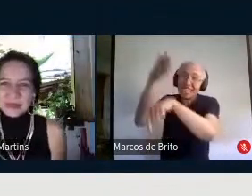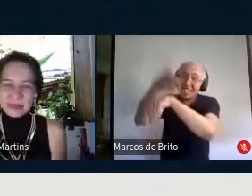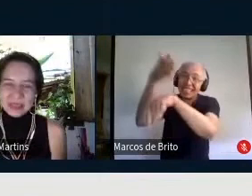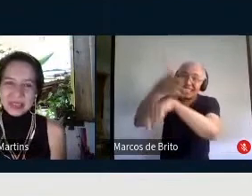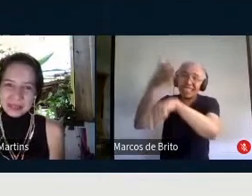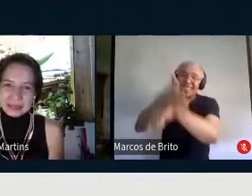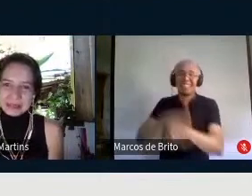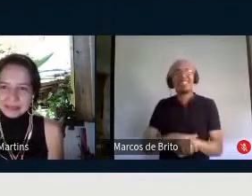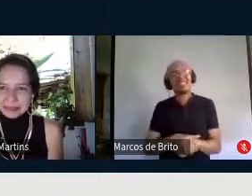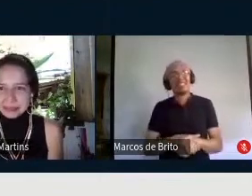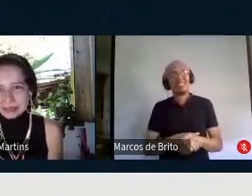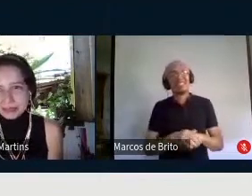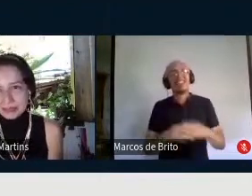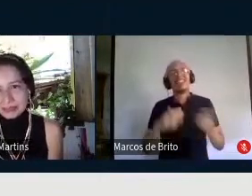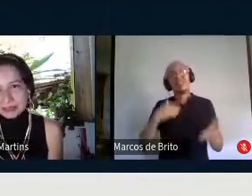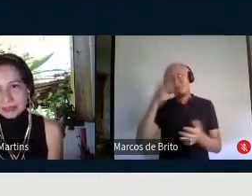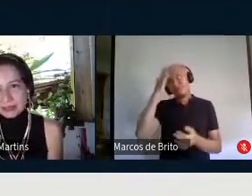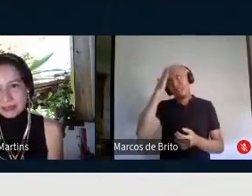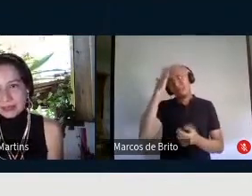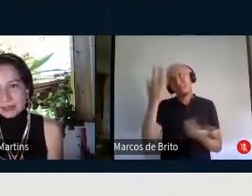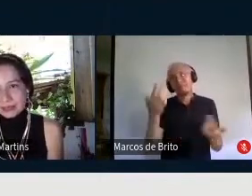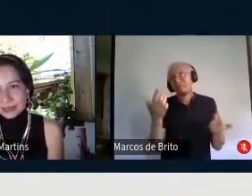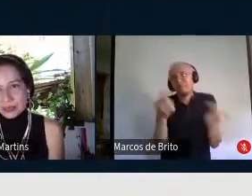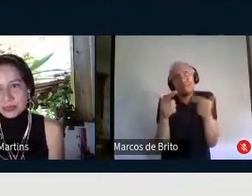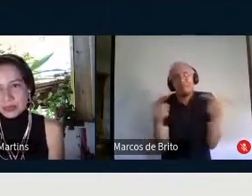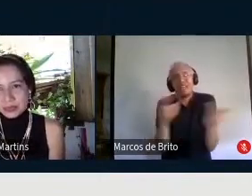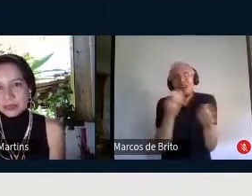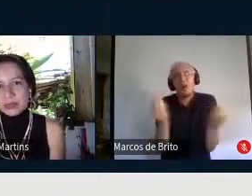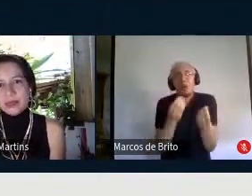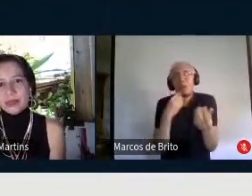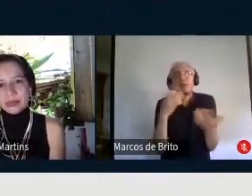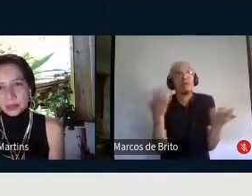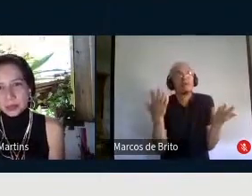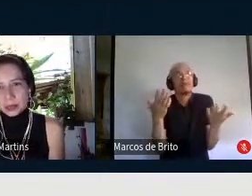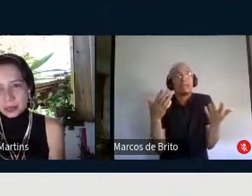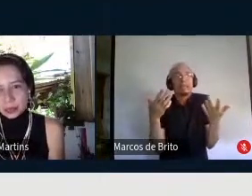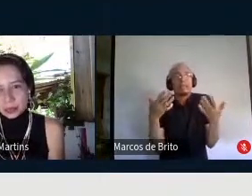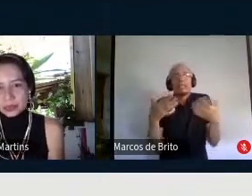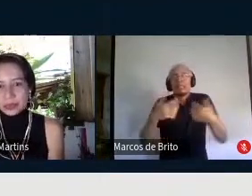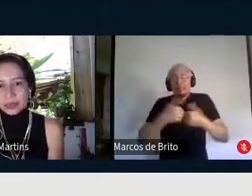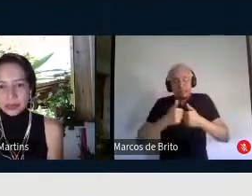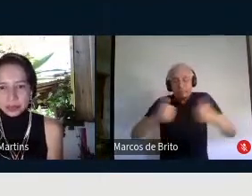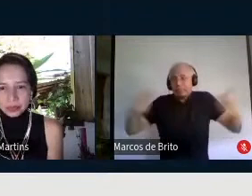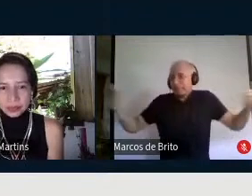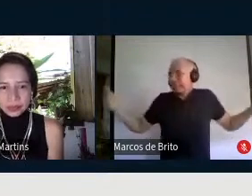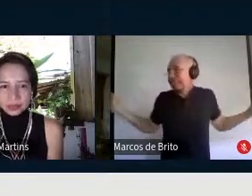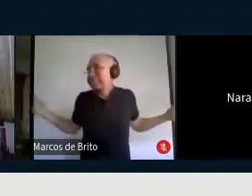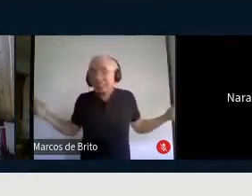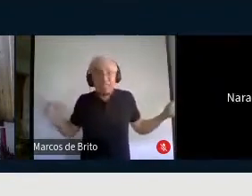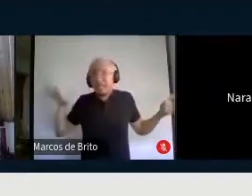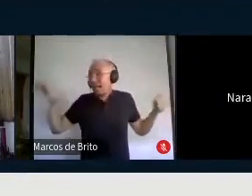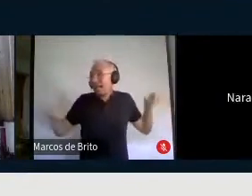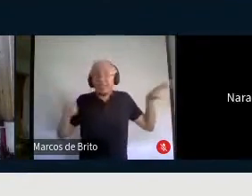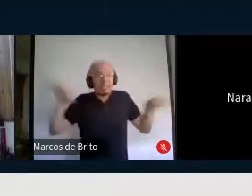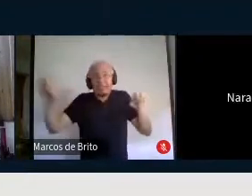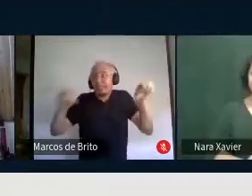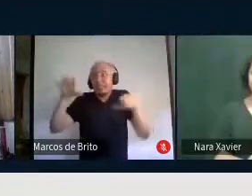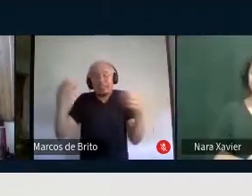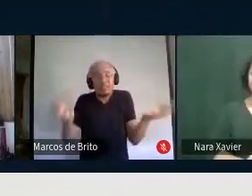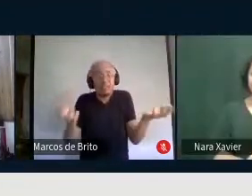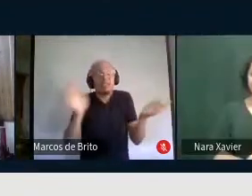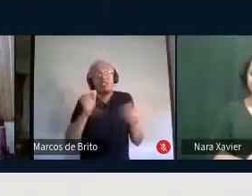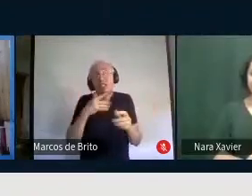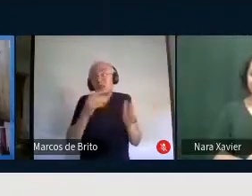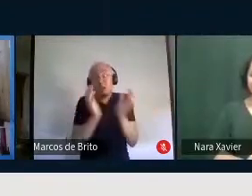temos como abrir, né, mais espaço, se tenta ao máximo. O Carlos tem um grupo de